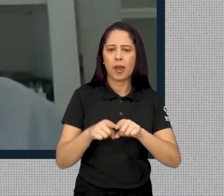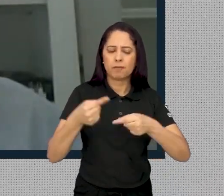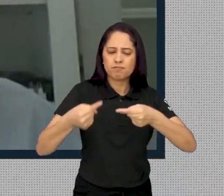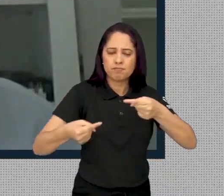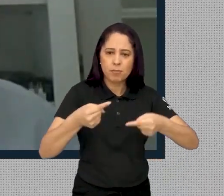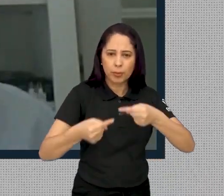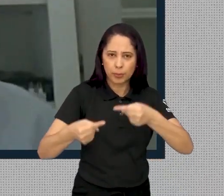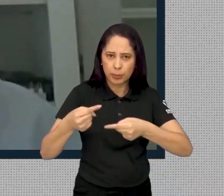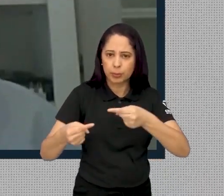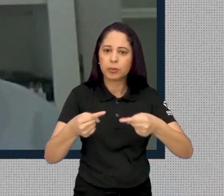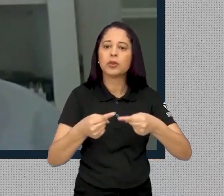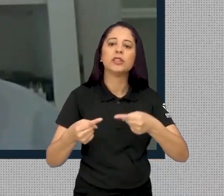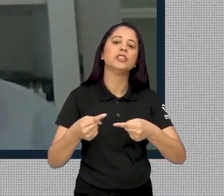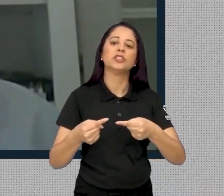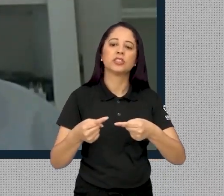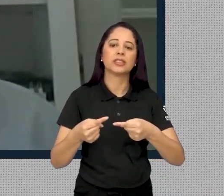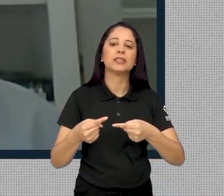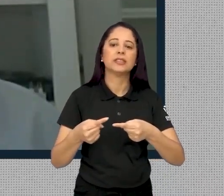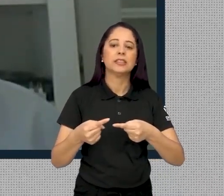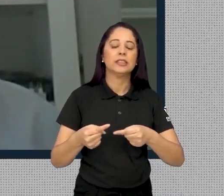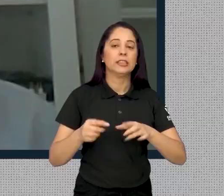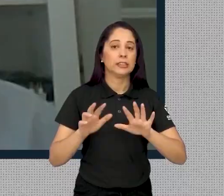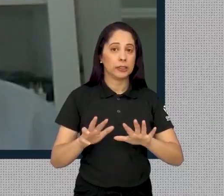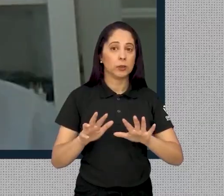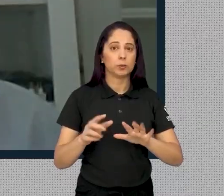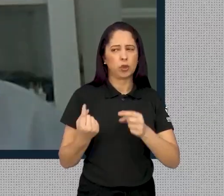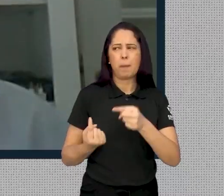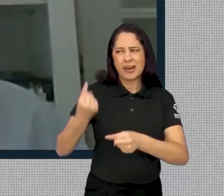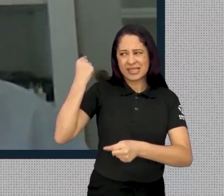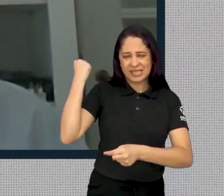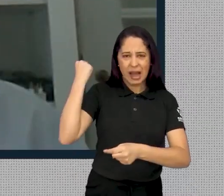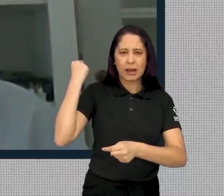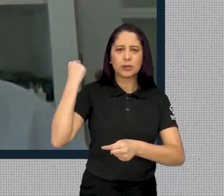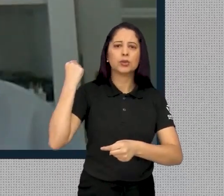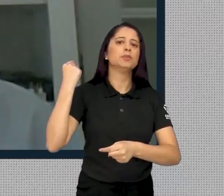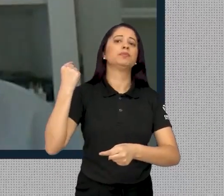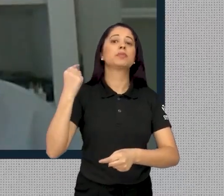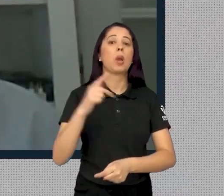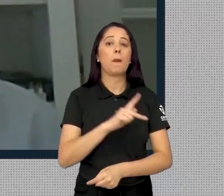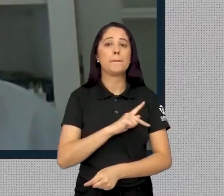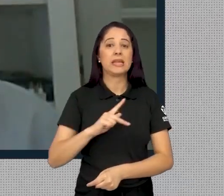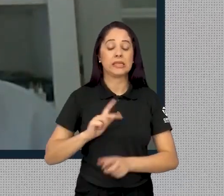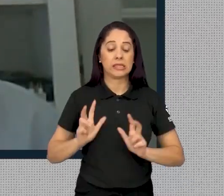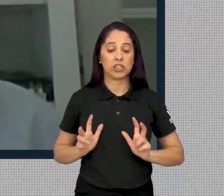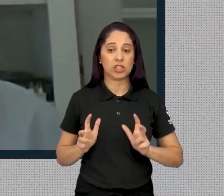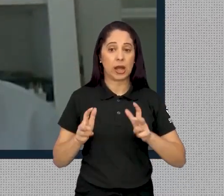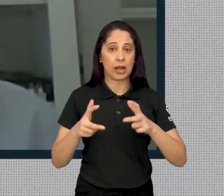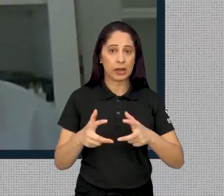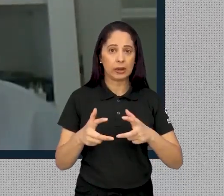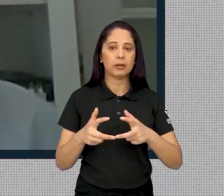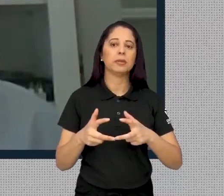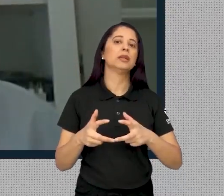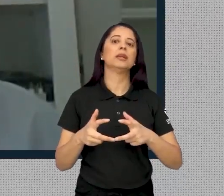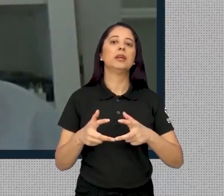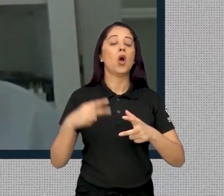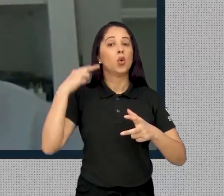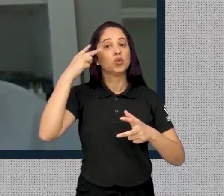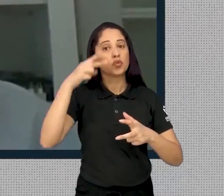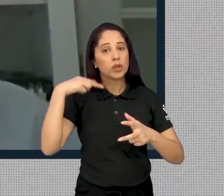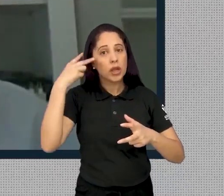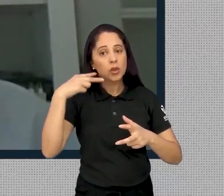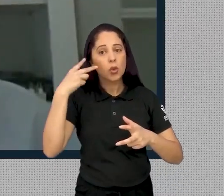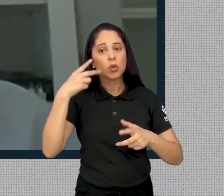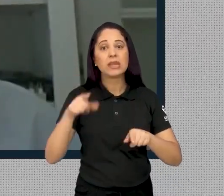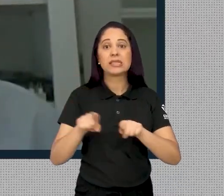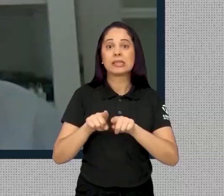também à política, lembrando que na época você elegia a Câmara Municipal, né, e entre os eleitos saiu